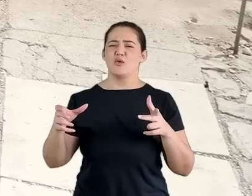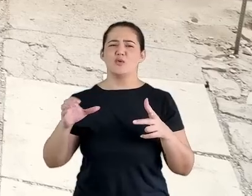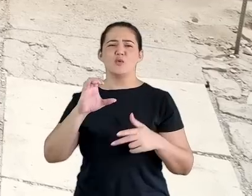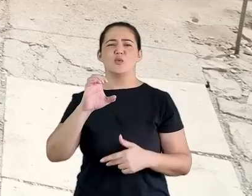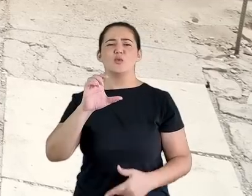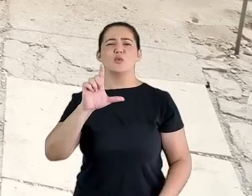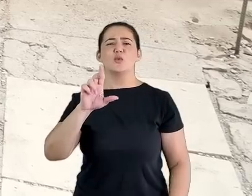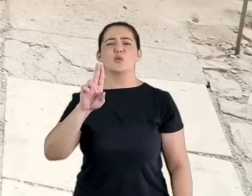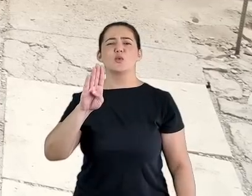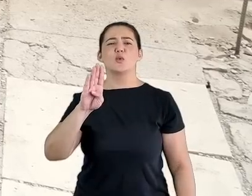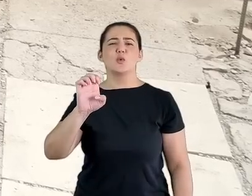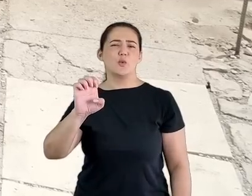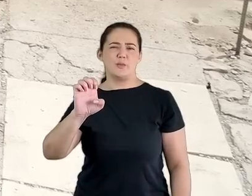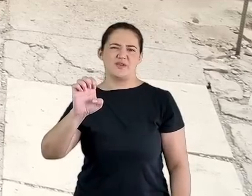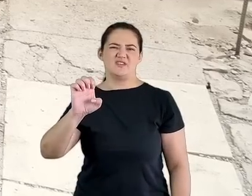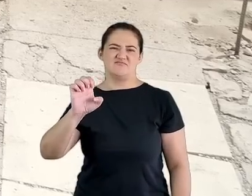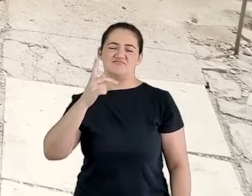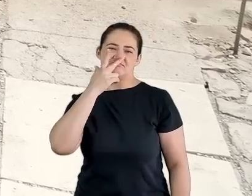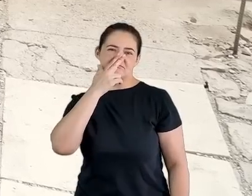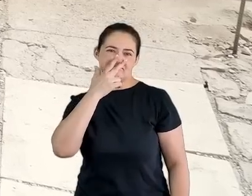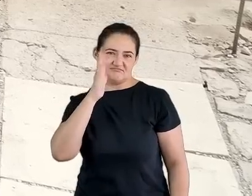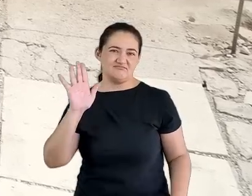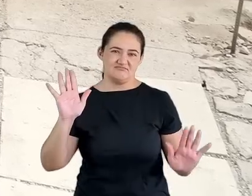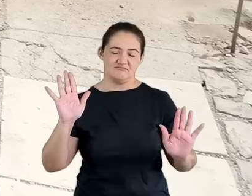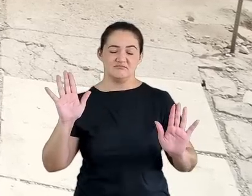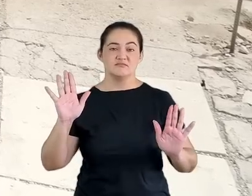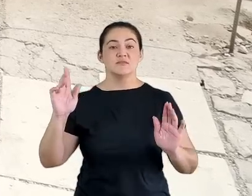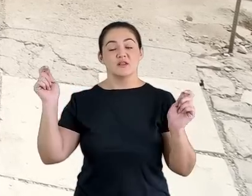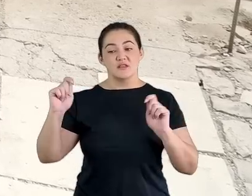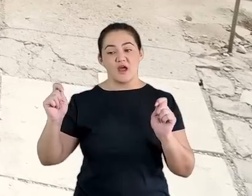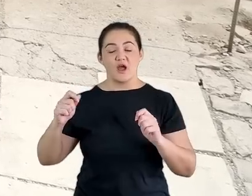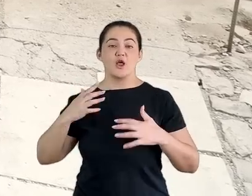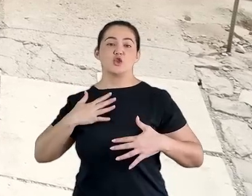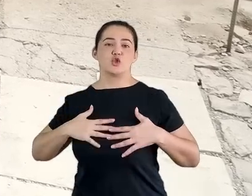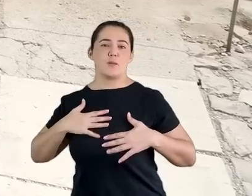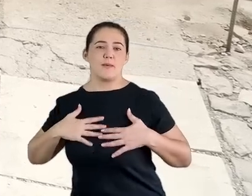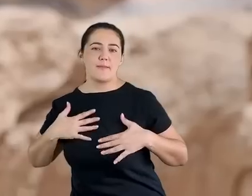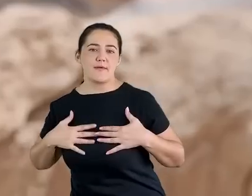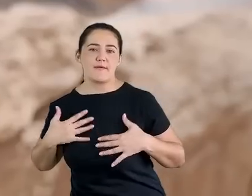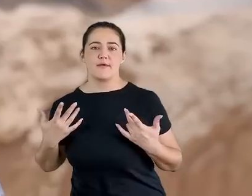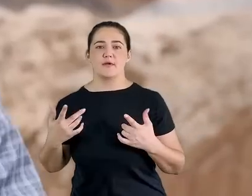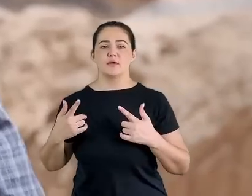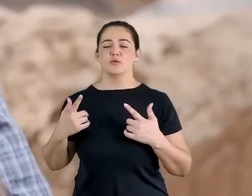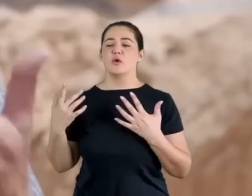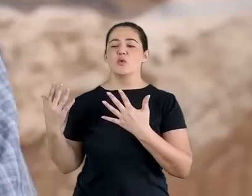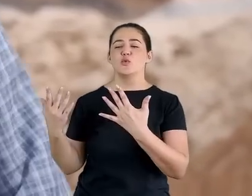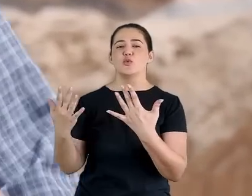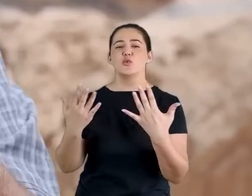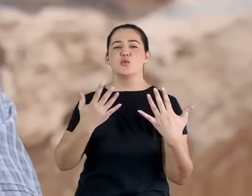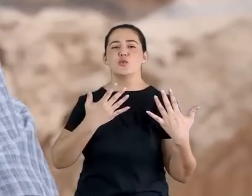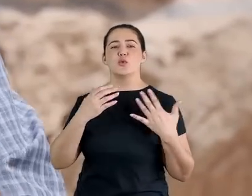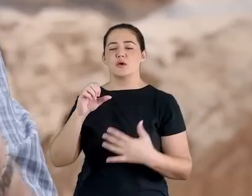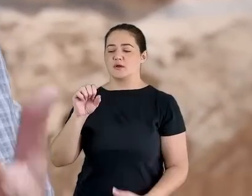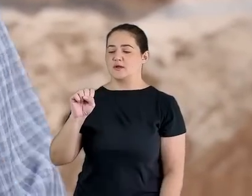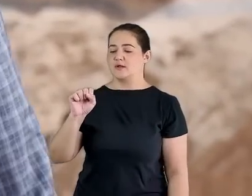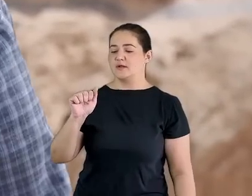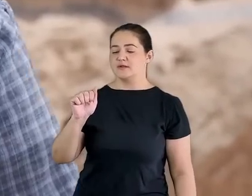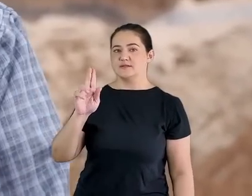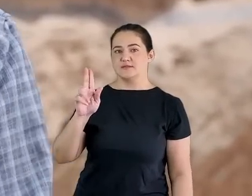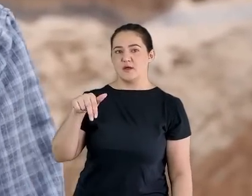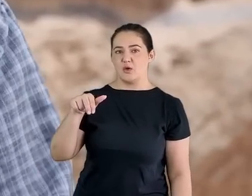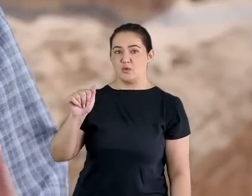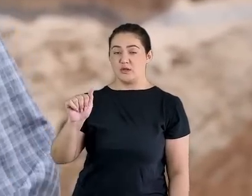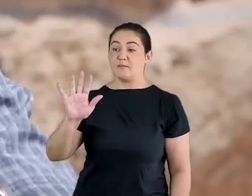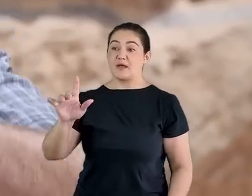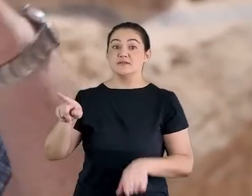romanos esperavam ter em sua cidade natal algo assim, onde ele pode não só tomar um banho e uma sauna, mas também conhecer seus amigos,